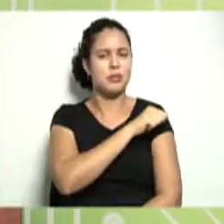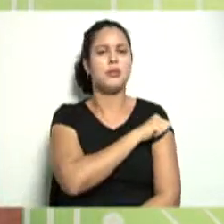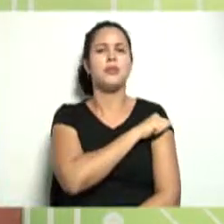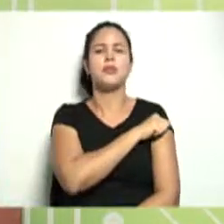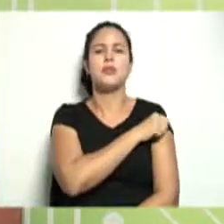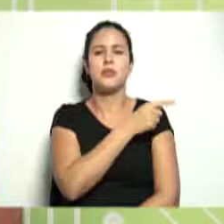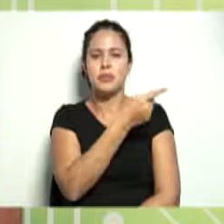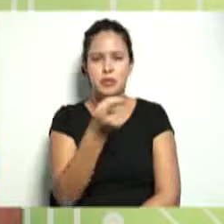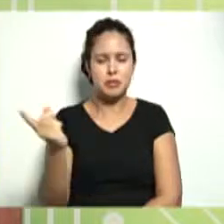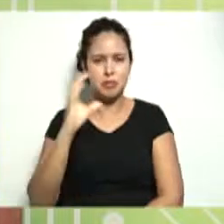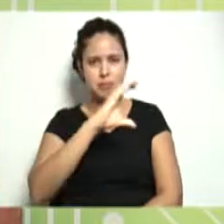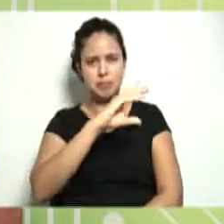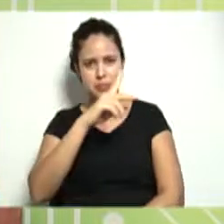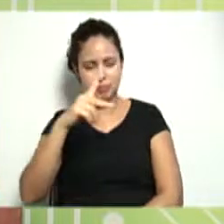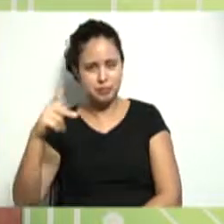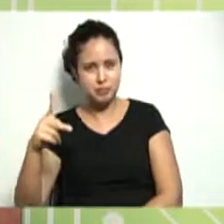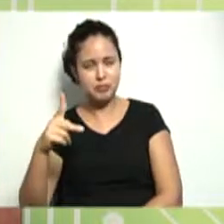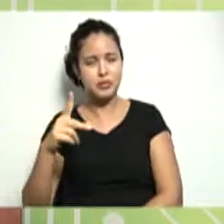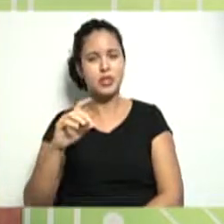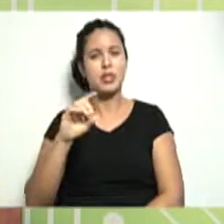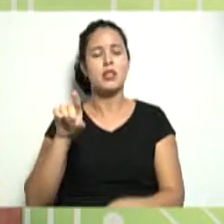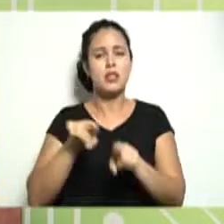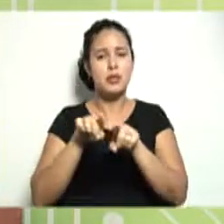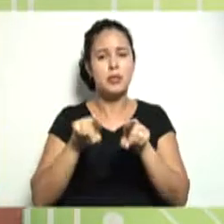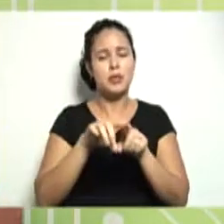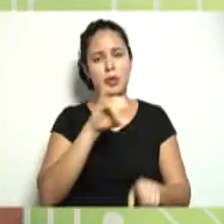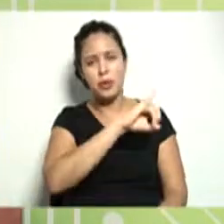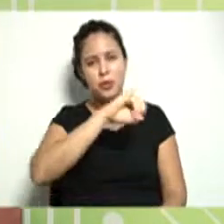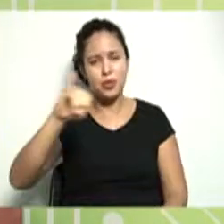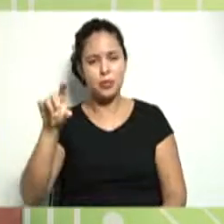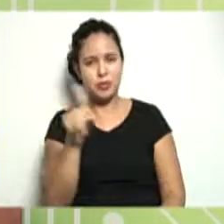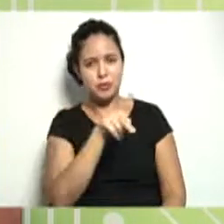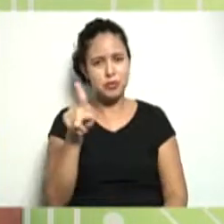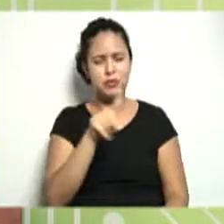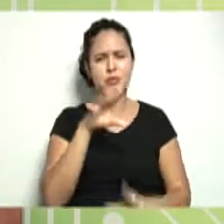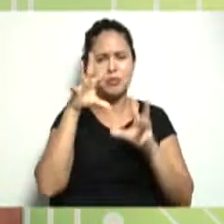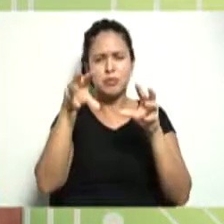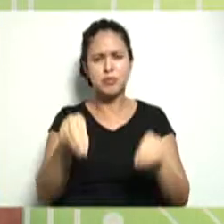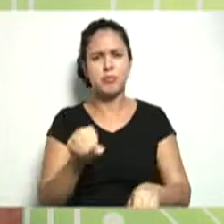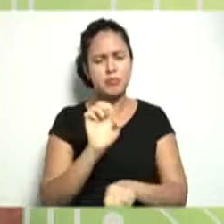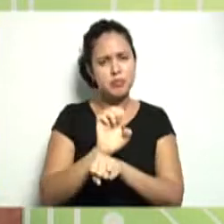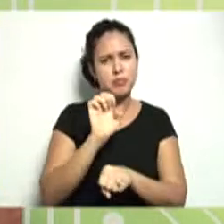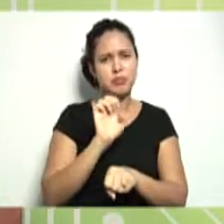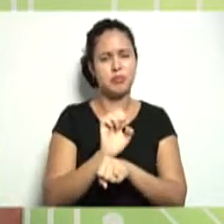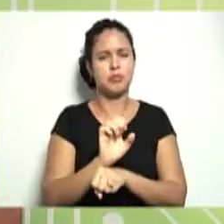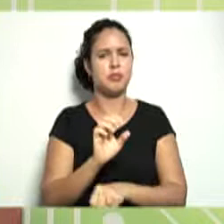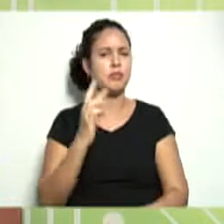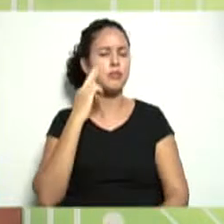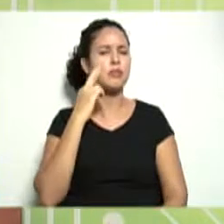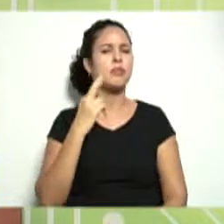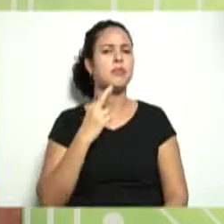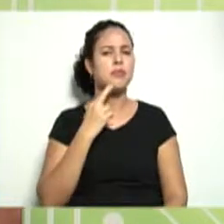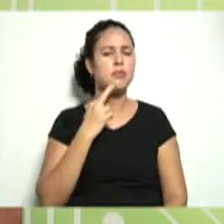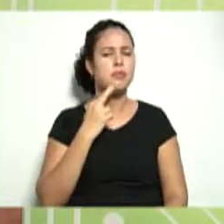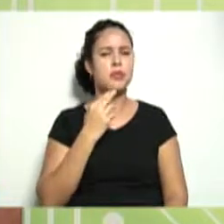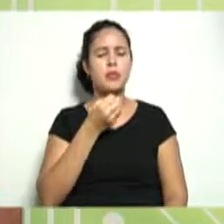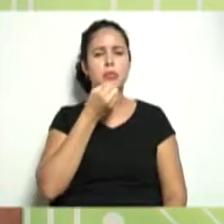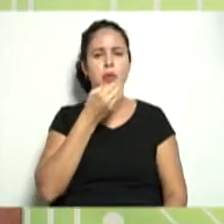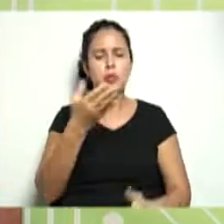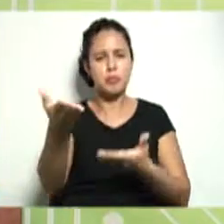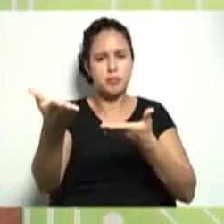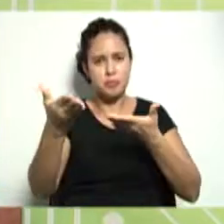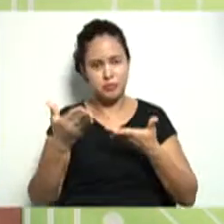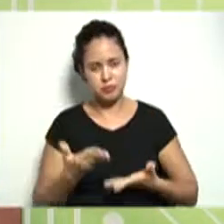alunas do cooperativismo. Olá, professores, tutores de todo o estado de Rondônia. Bem-vindos mais uma vez aqui